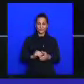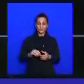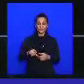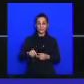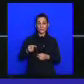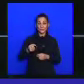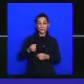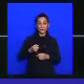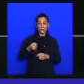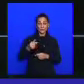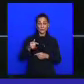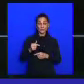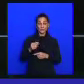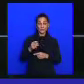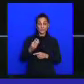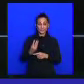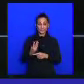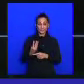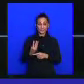número 73